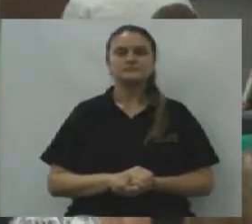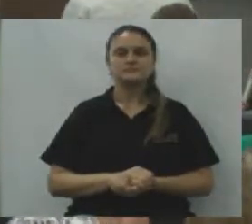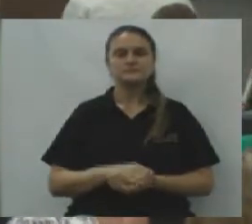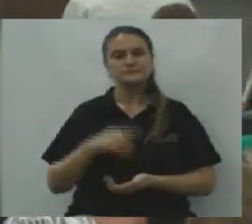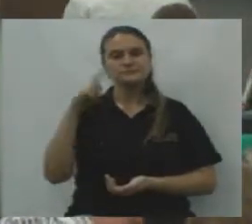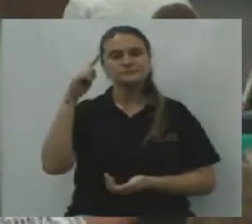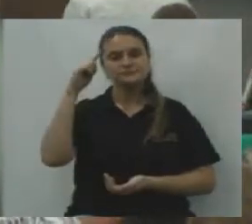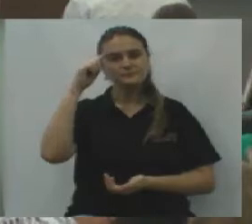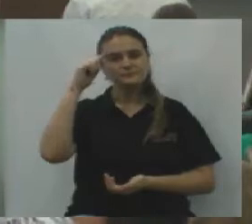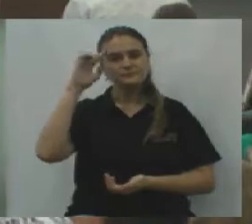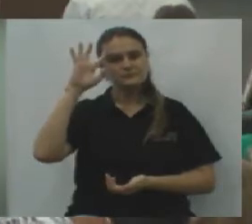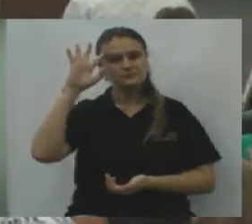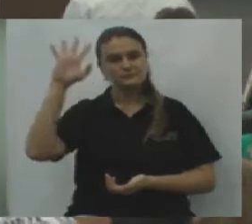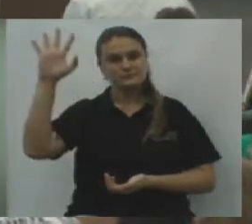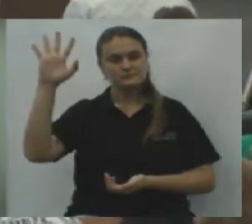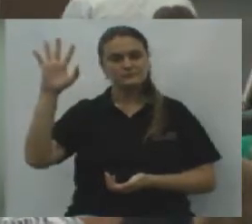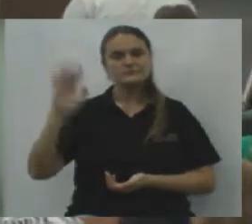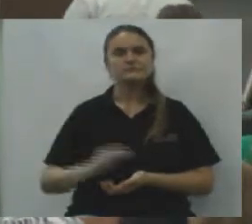Para refletir.